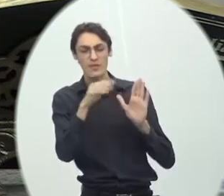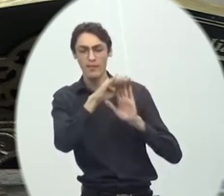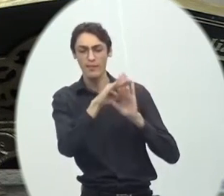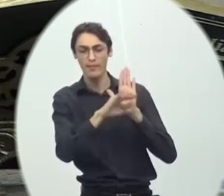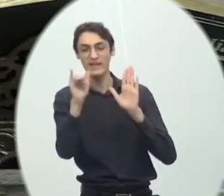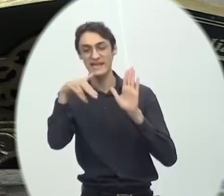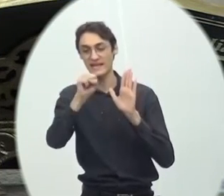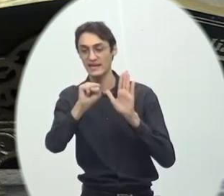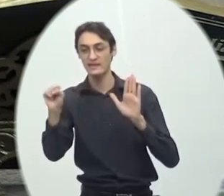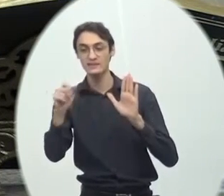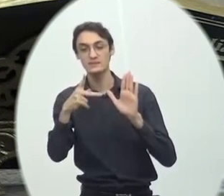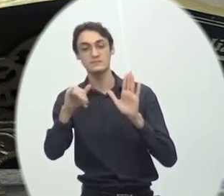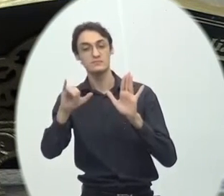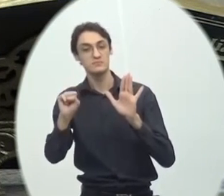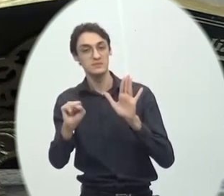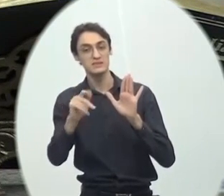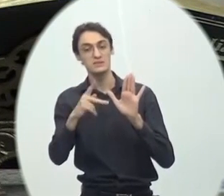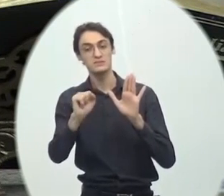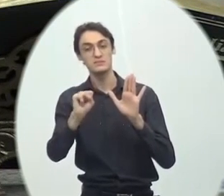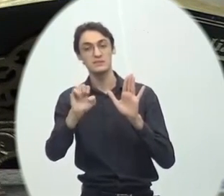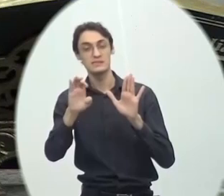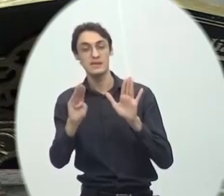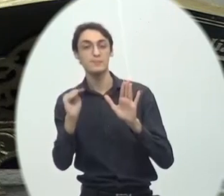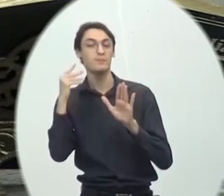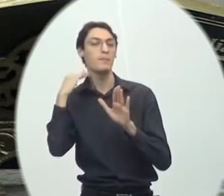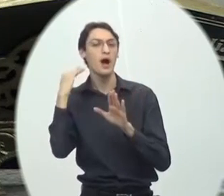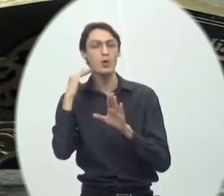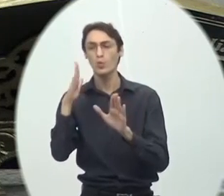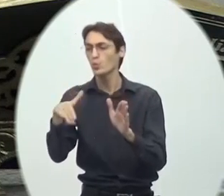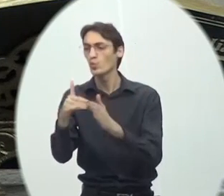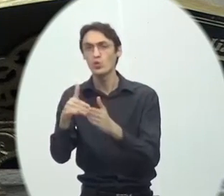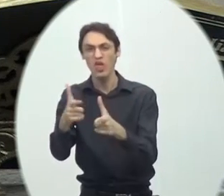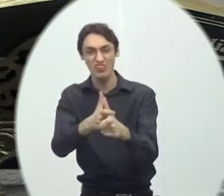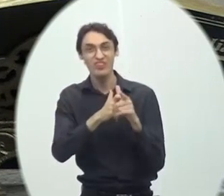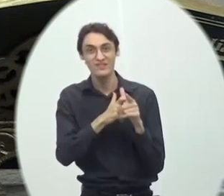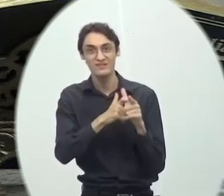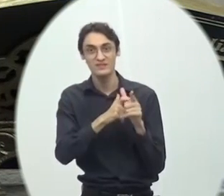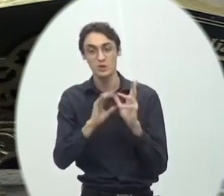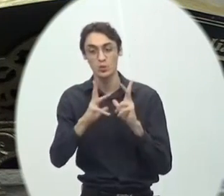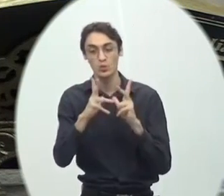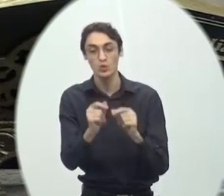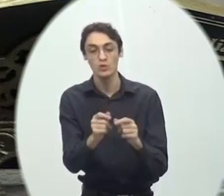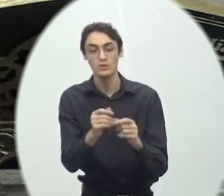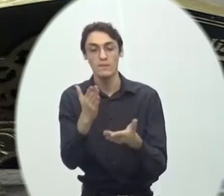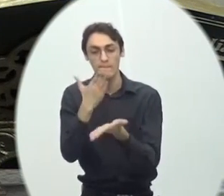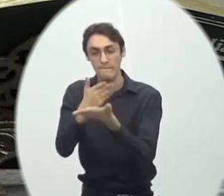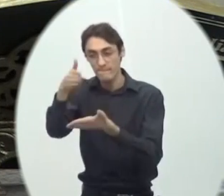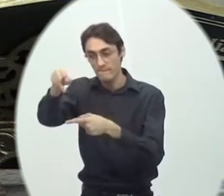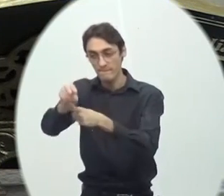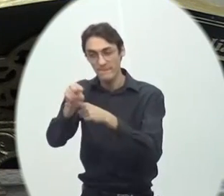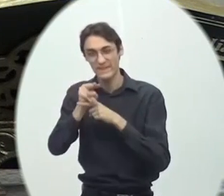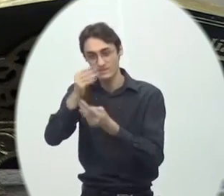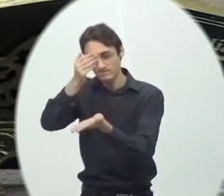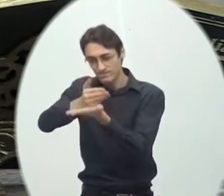PIS, PASEP, bancos, etc., e de todos os parcelamentos